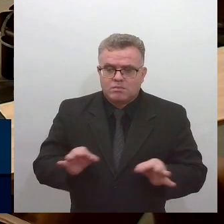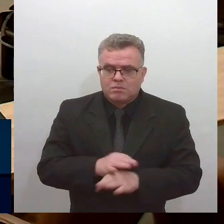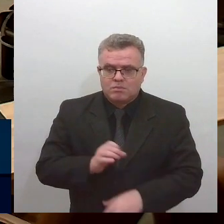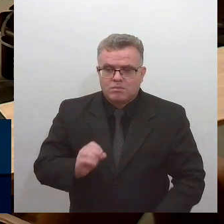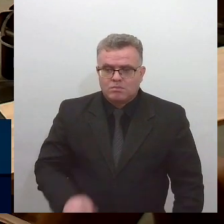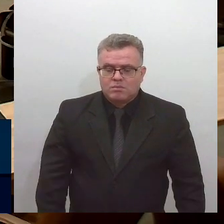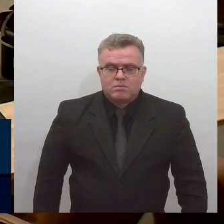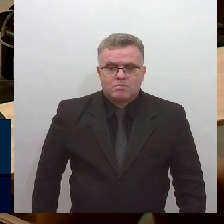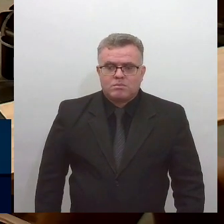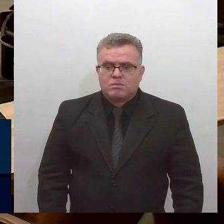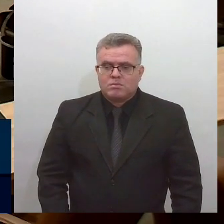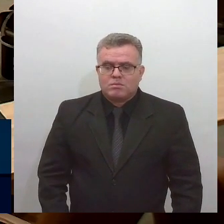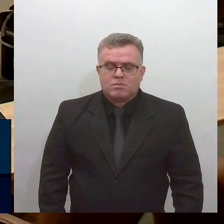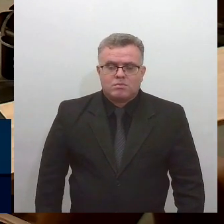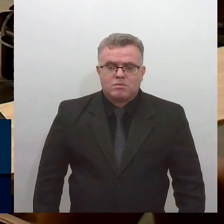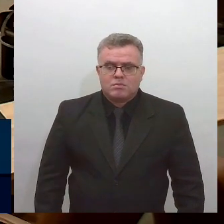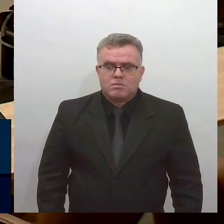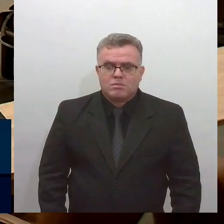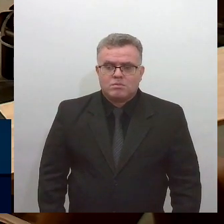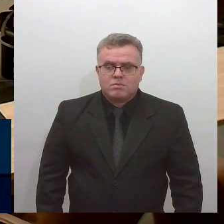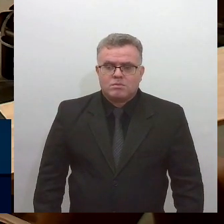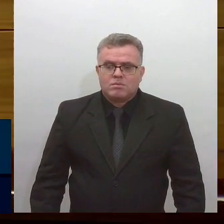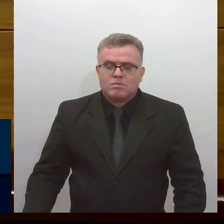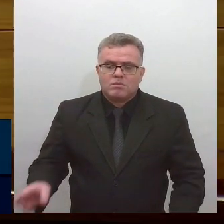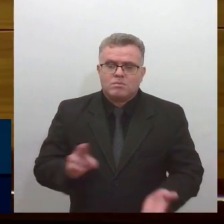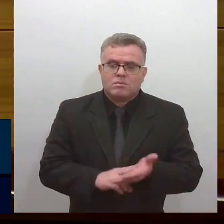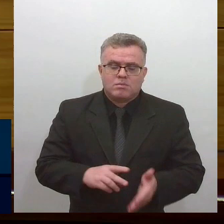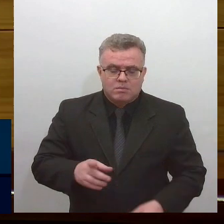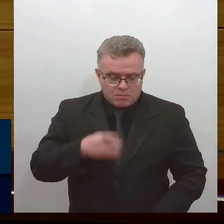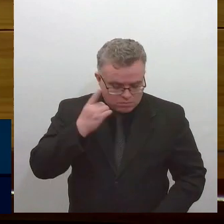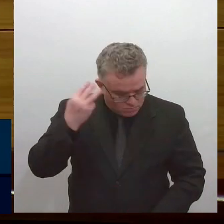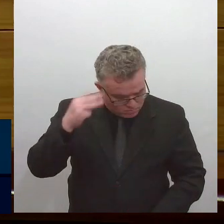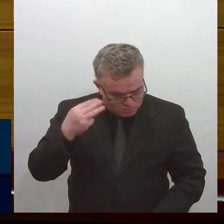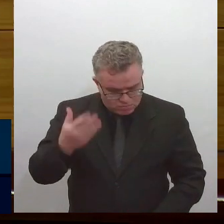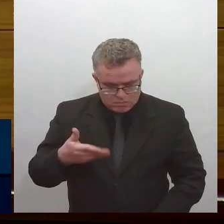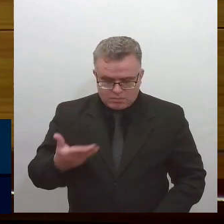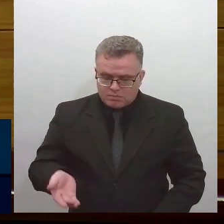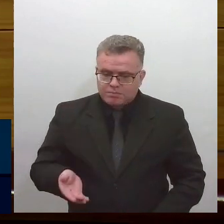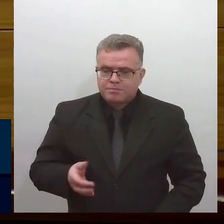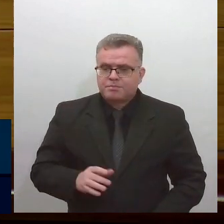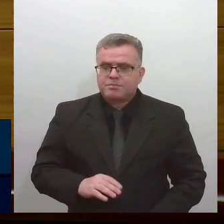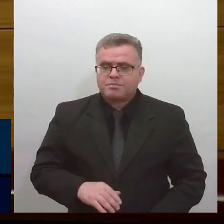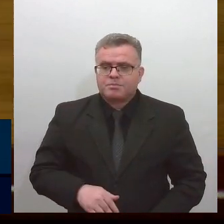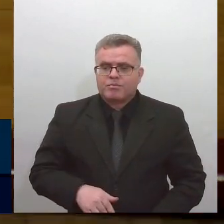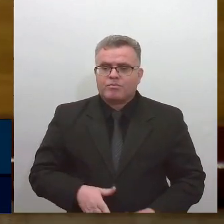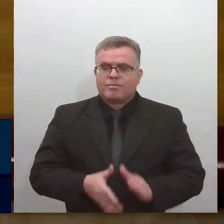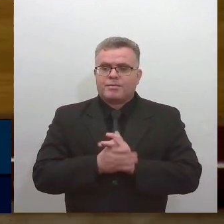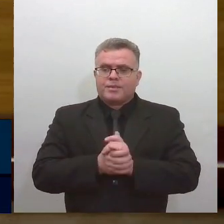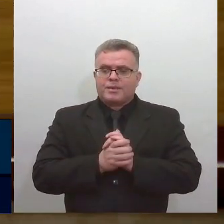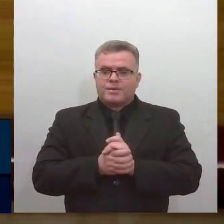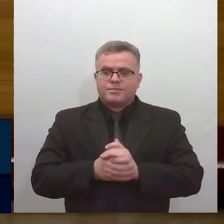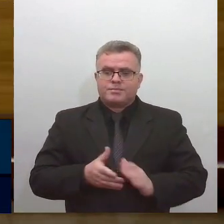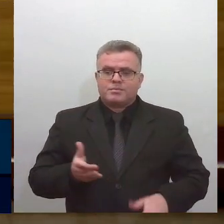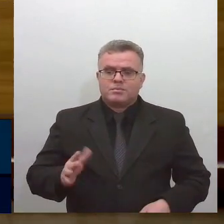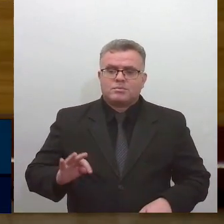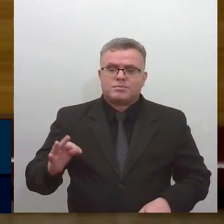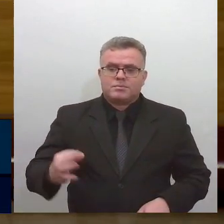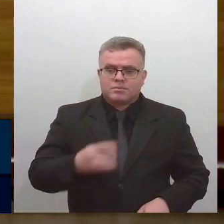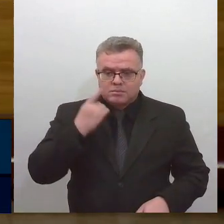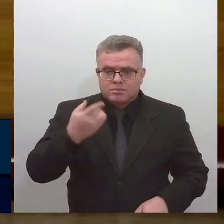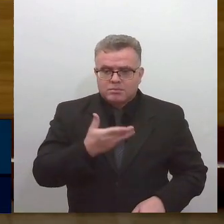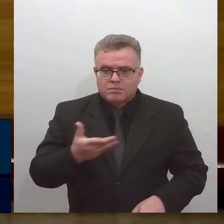finais de novo Deputado Garibalde Presidente eu queria eh cumprimentando o senhor cumprimentar todos os deputados